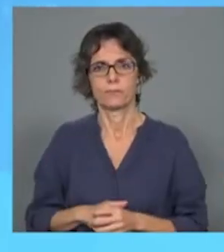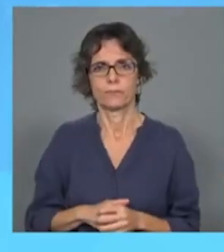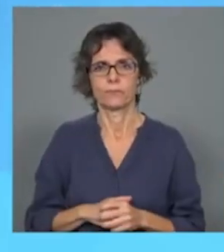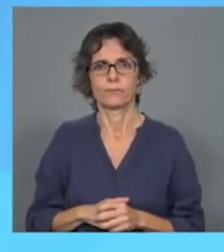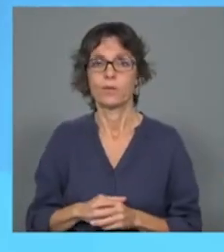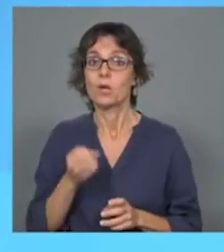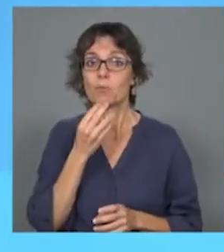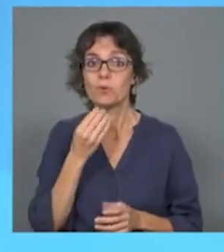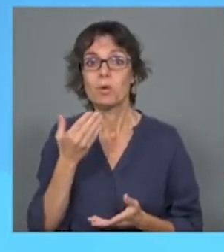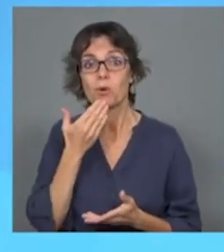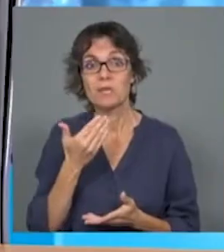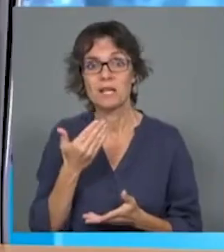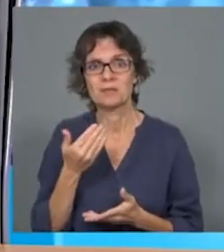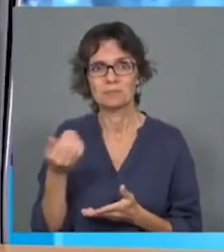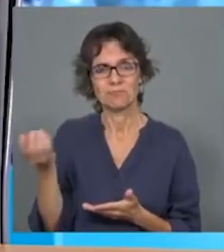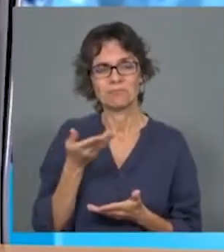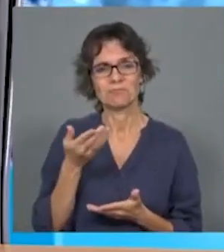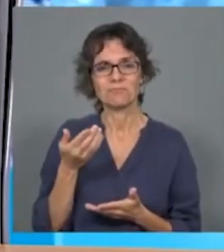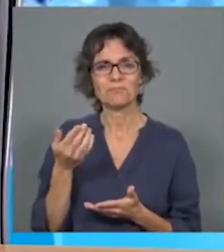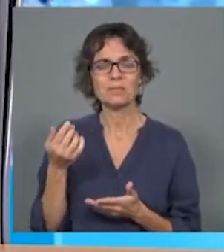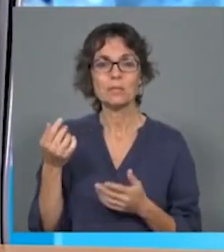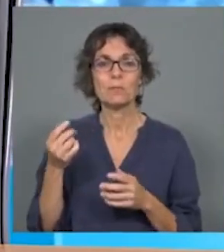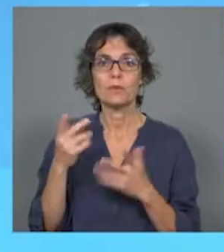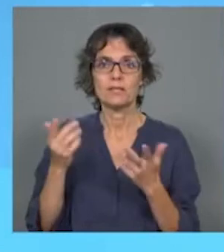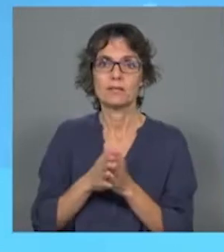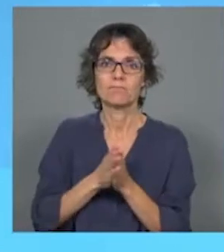por este esclarecimento, por esta boa notícia, não é? E esta